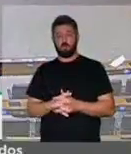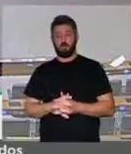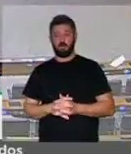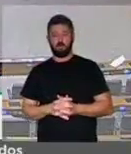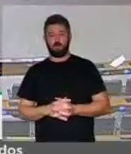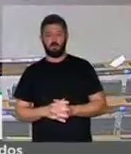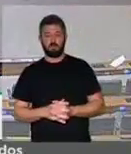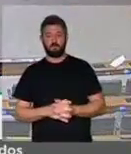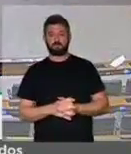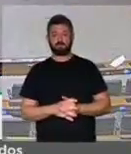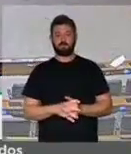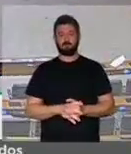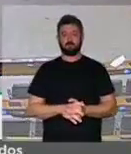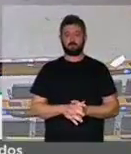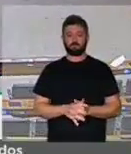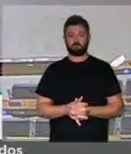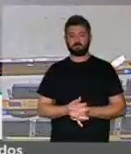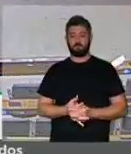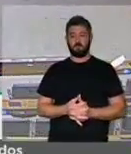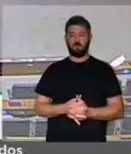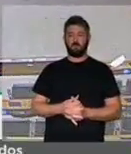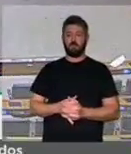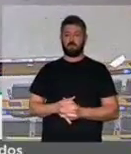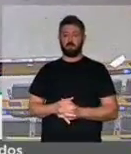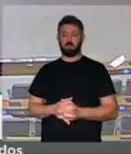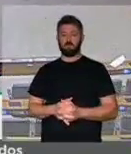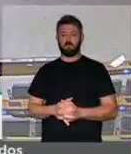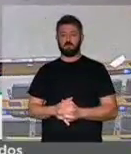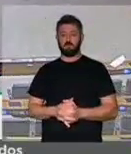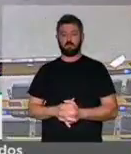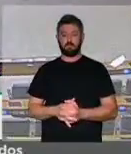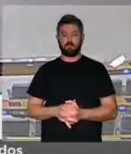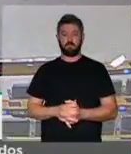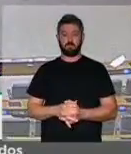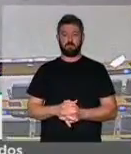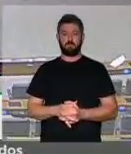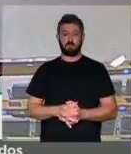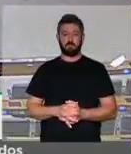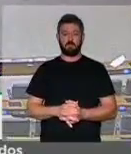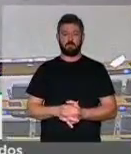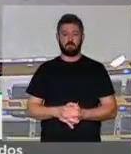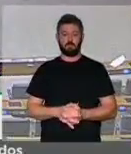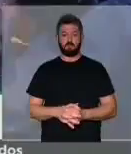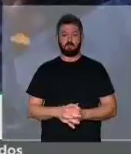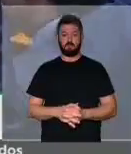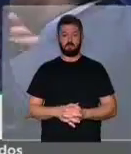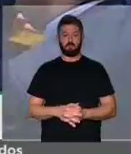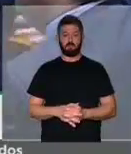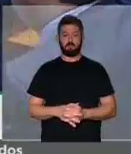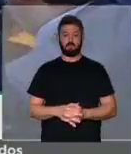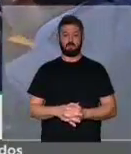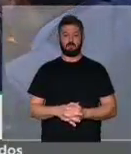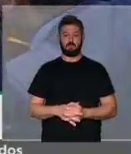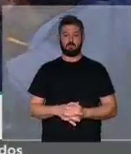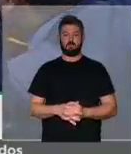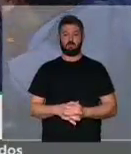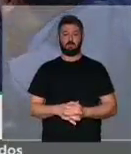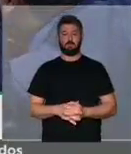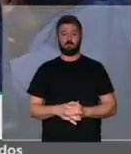senhor presidente. Um minuto, depois presidente. Do deputado João Paulo. Depois senhor, dele, porque estou tá, seguindo. Senhor presidente. Aqui. João